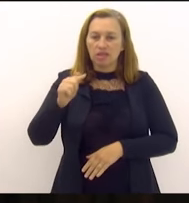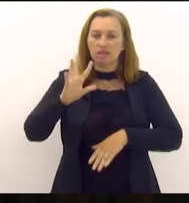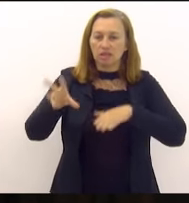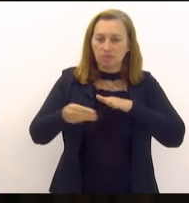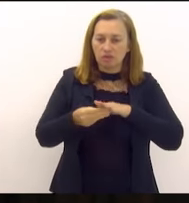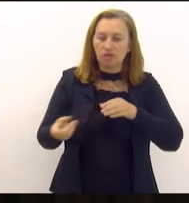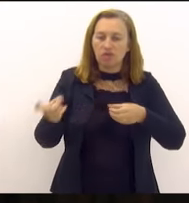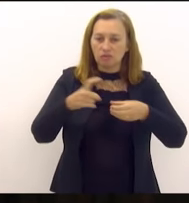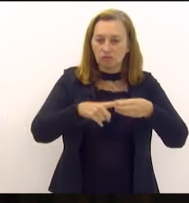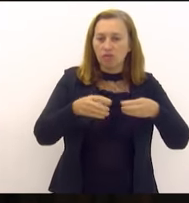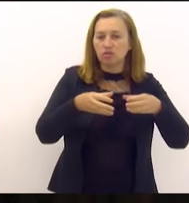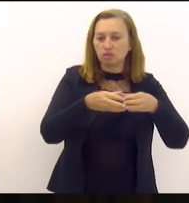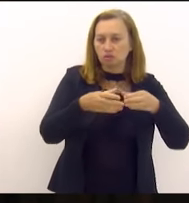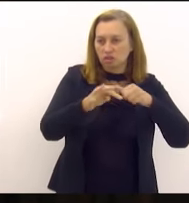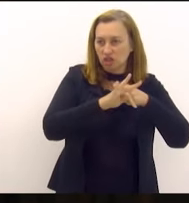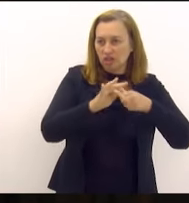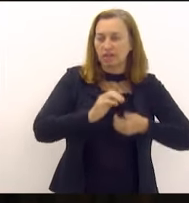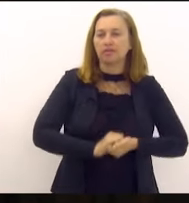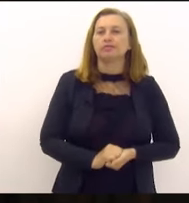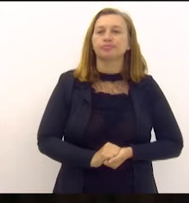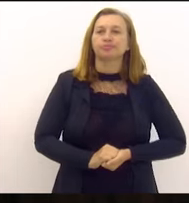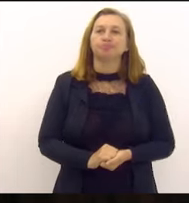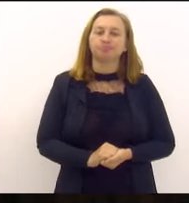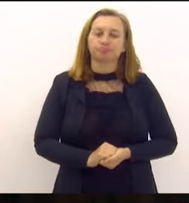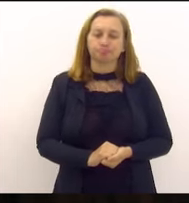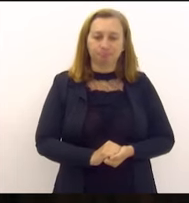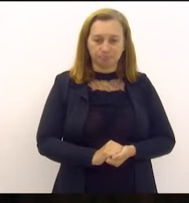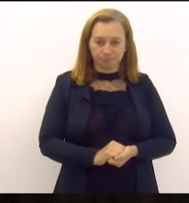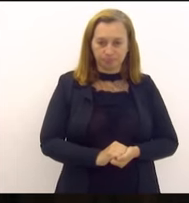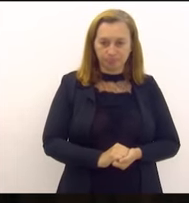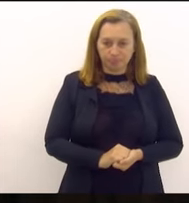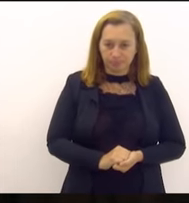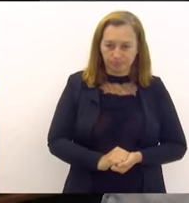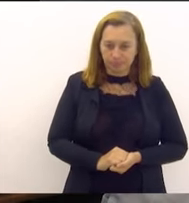e retorna às comissões técnicas.